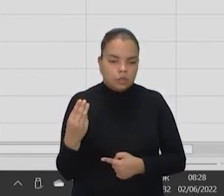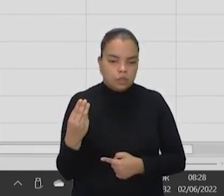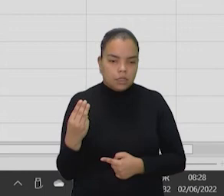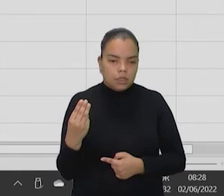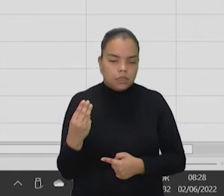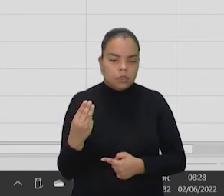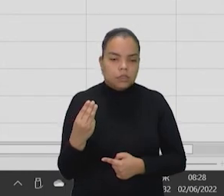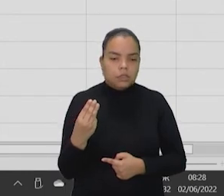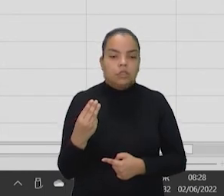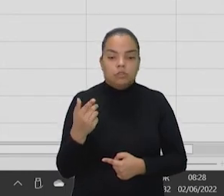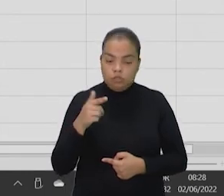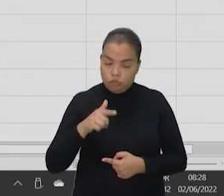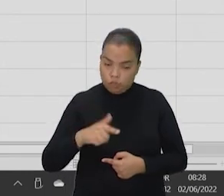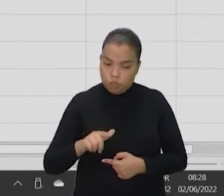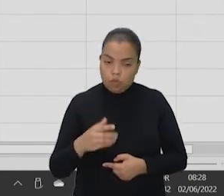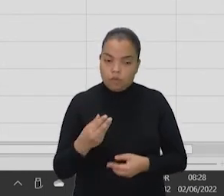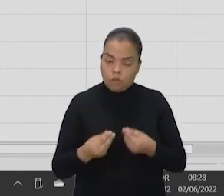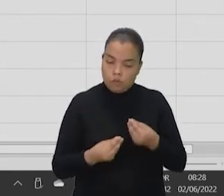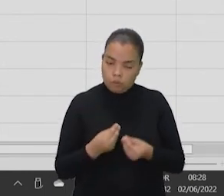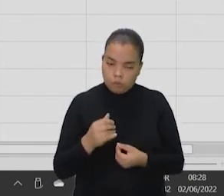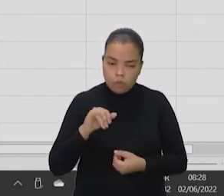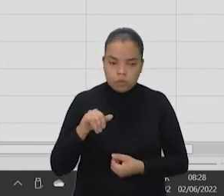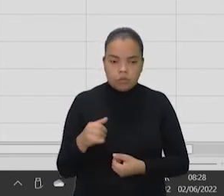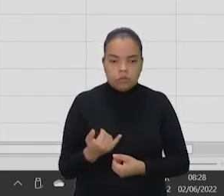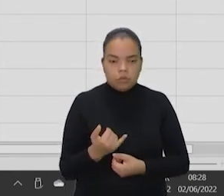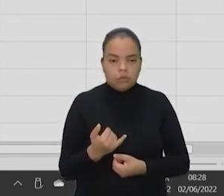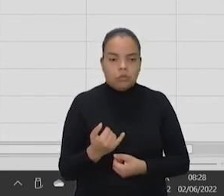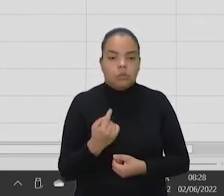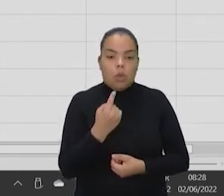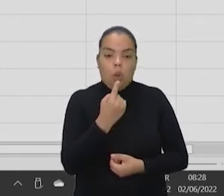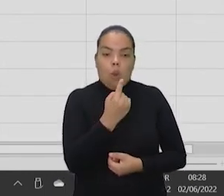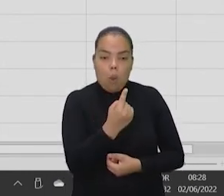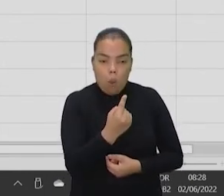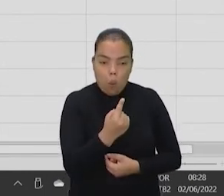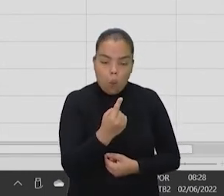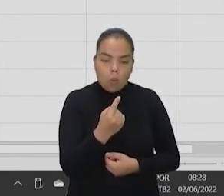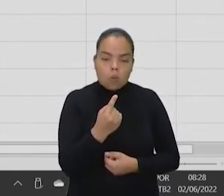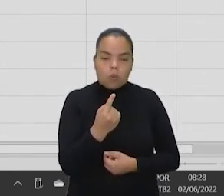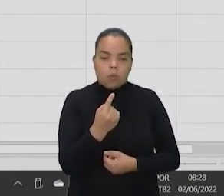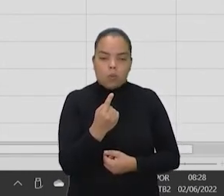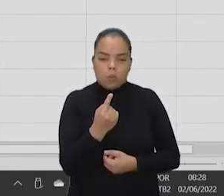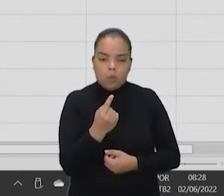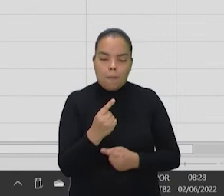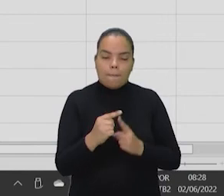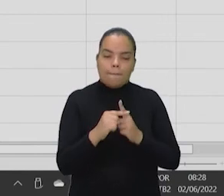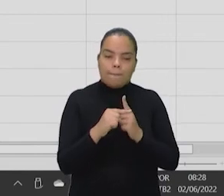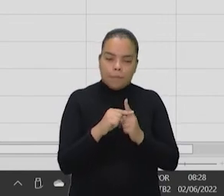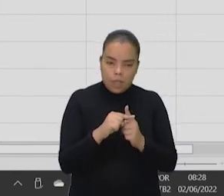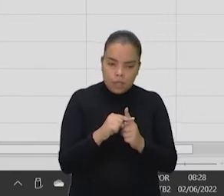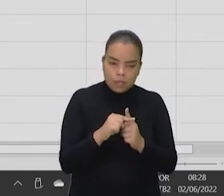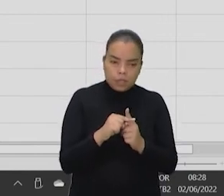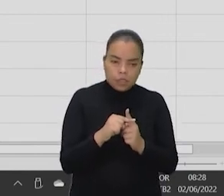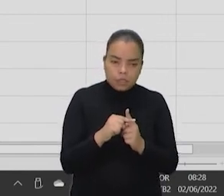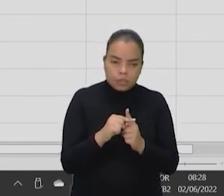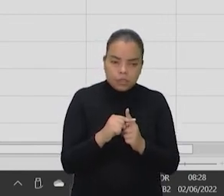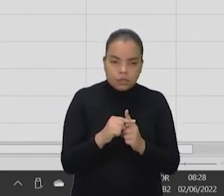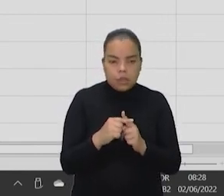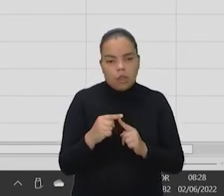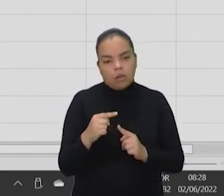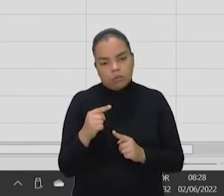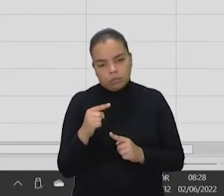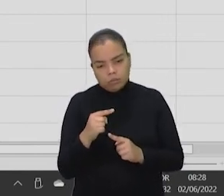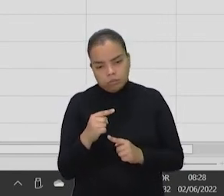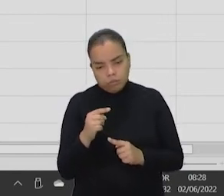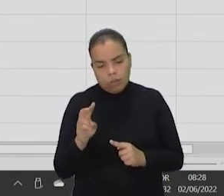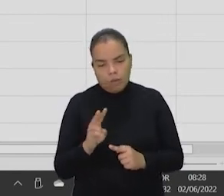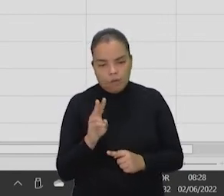é juros, vai ser um aumento. Então, vai ser 1 mais 1 é o 100% que você já tinha e o valor decimal que